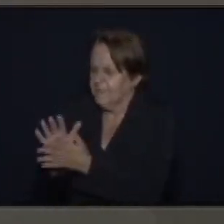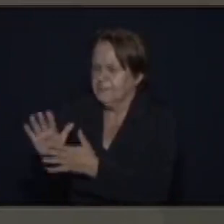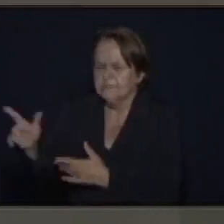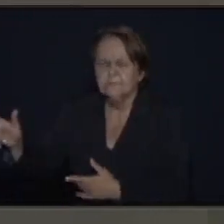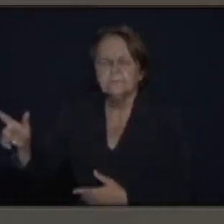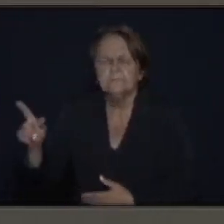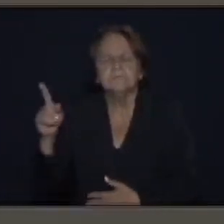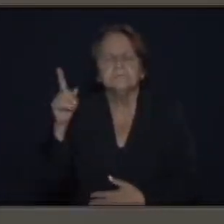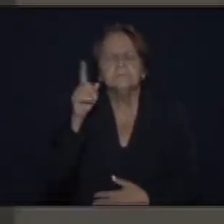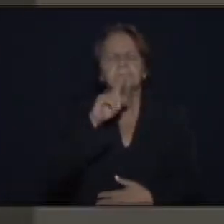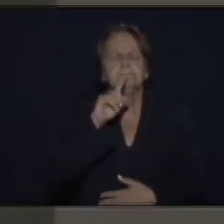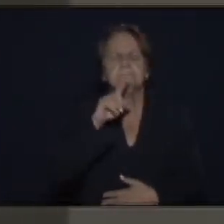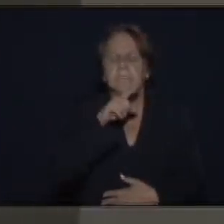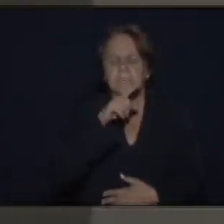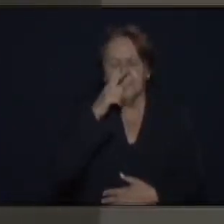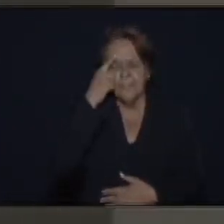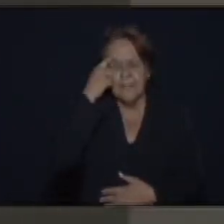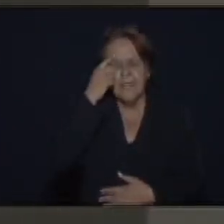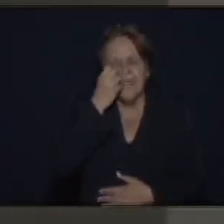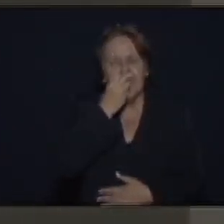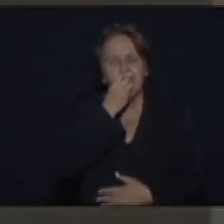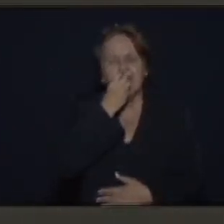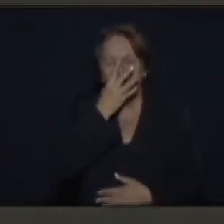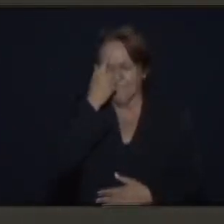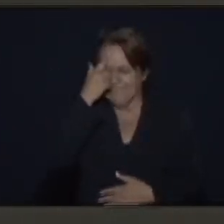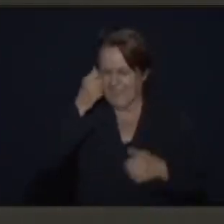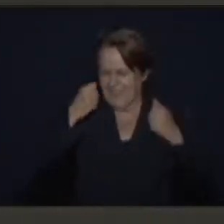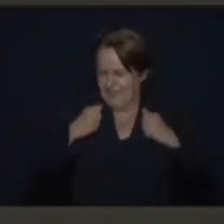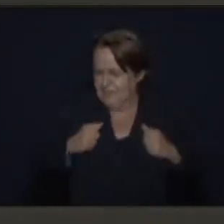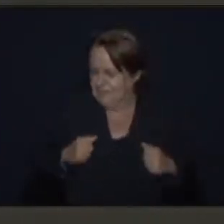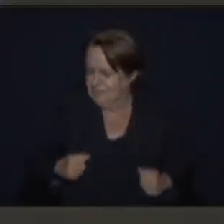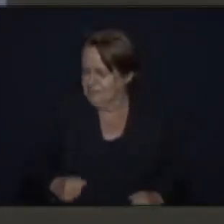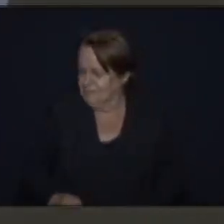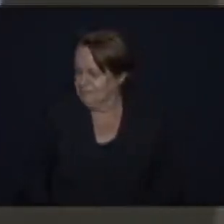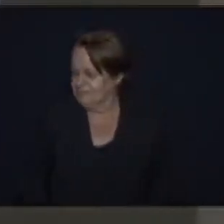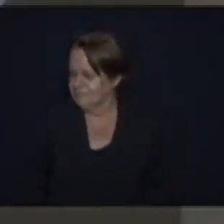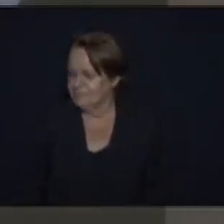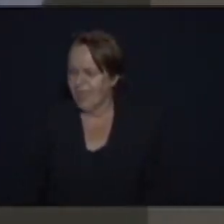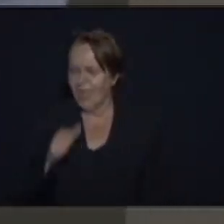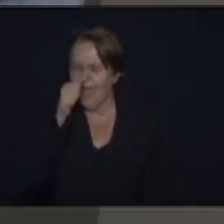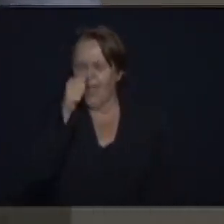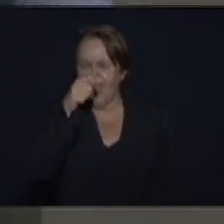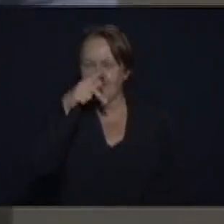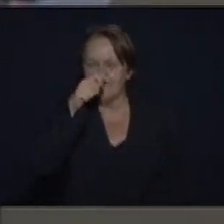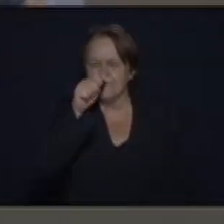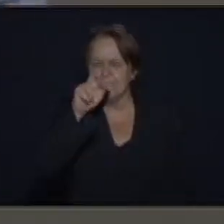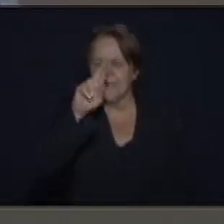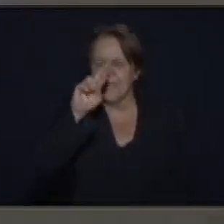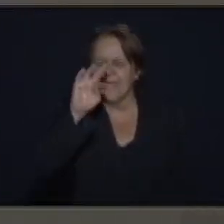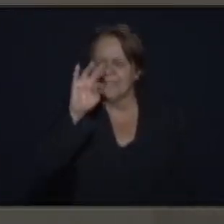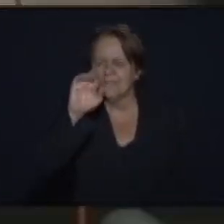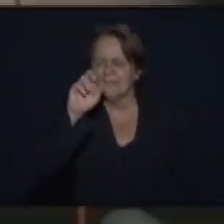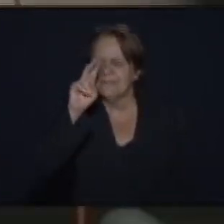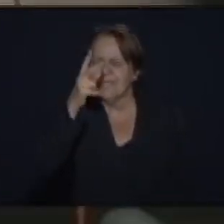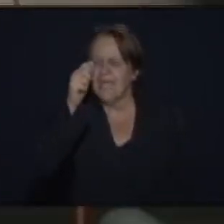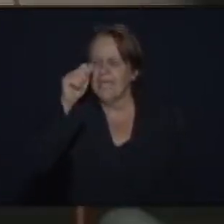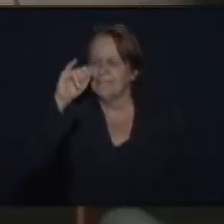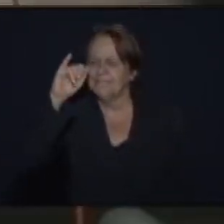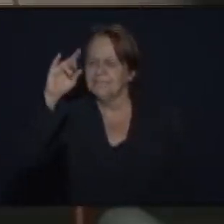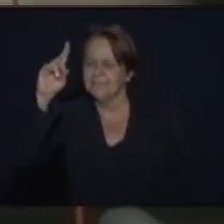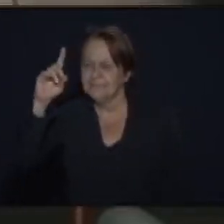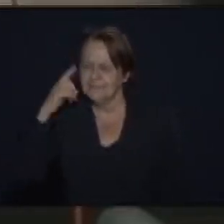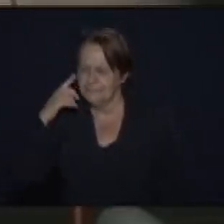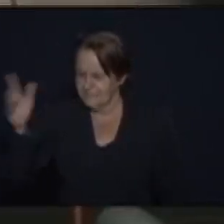camisa do time de rugby que era o exemplo do aparthaid do esporte do branco e vai transformar esse